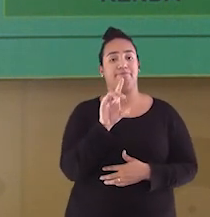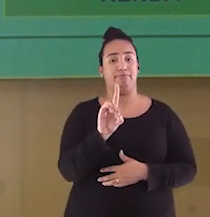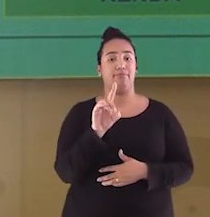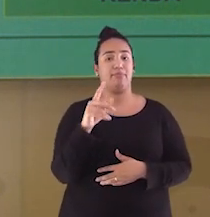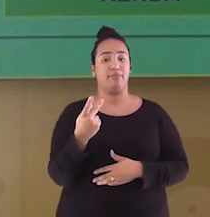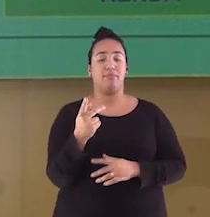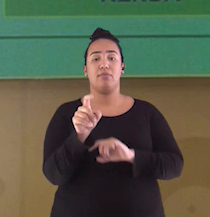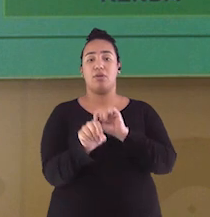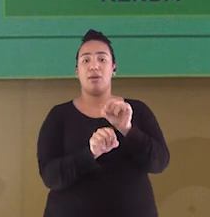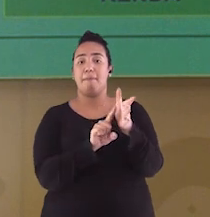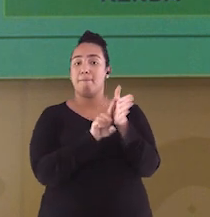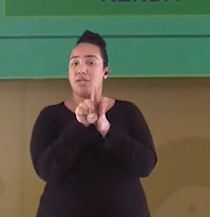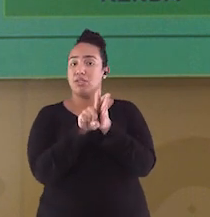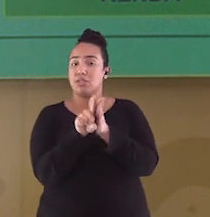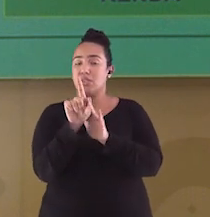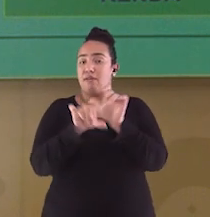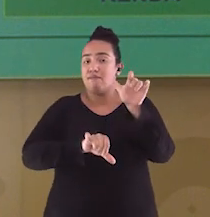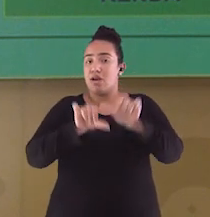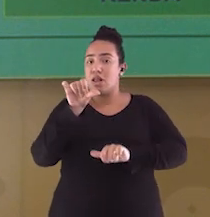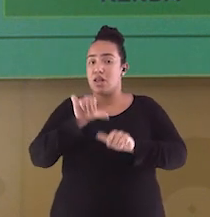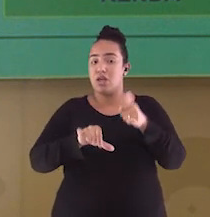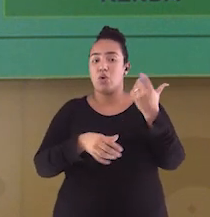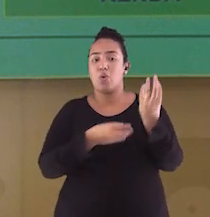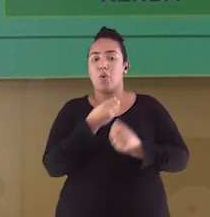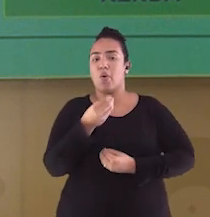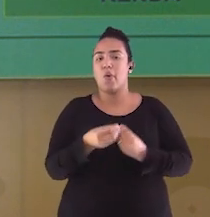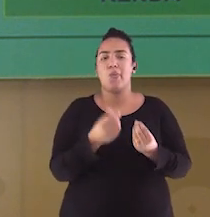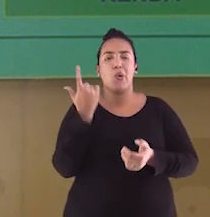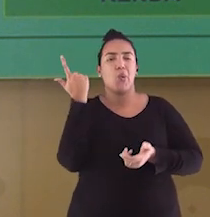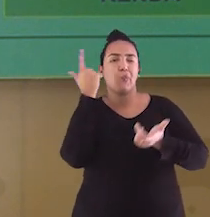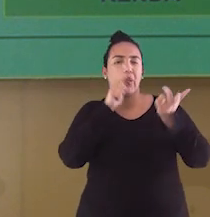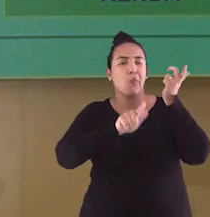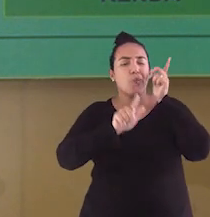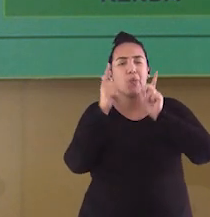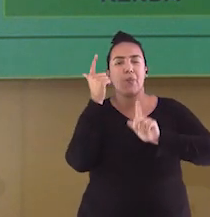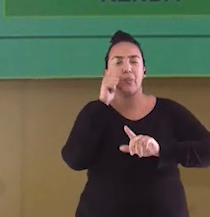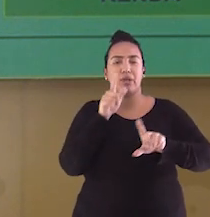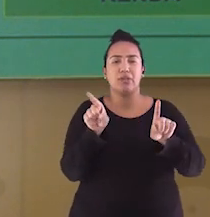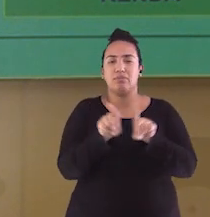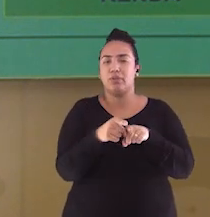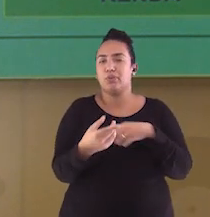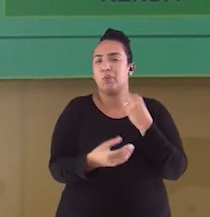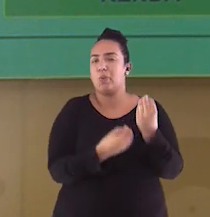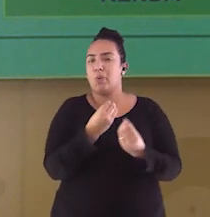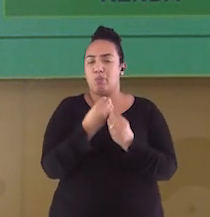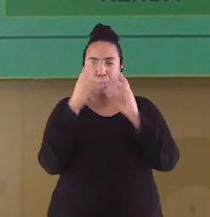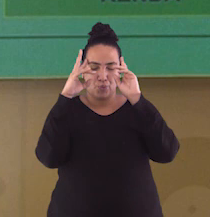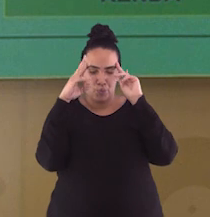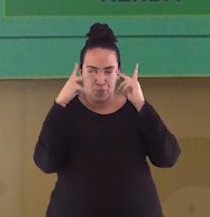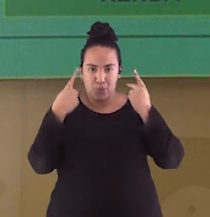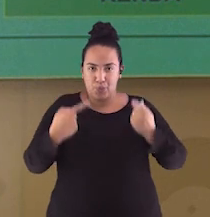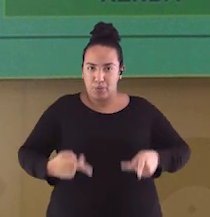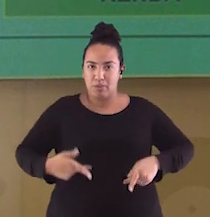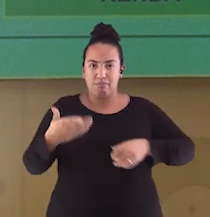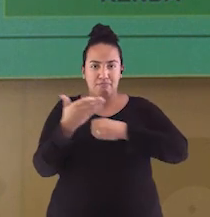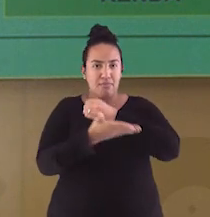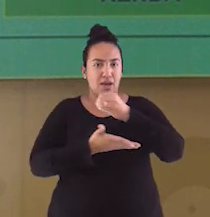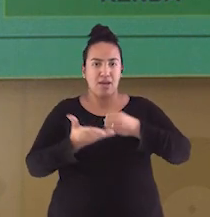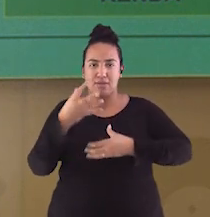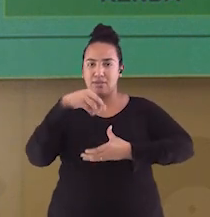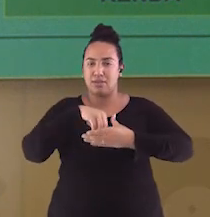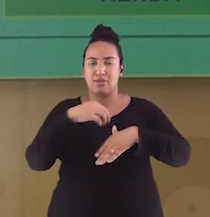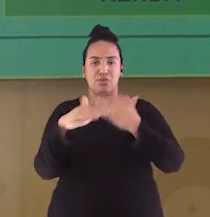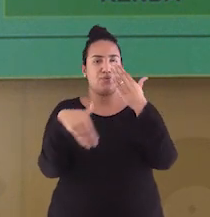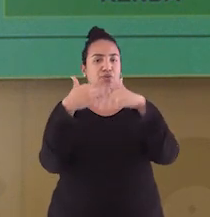uma média onde é analisada as conquistas e o potencial de desenvolvimento humano básico dos